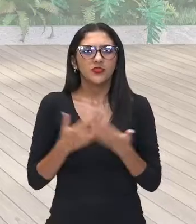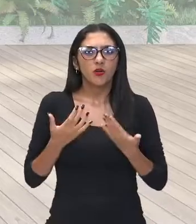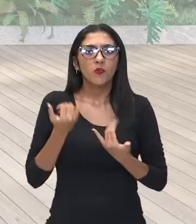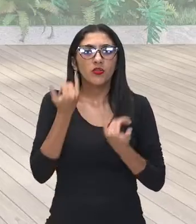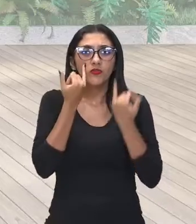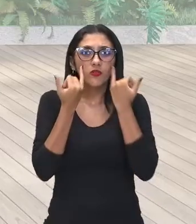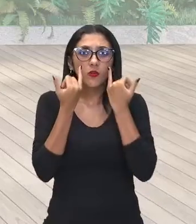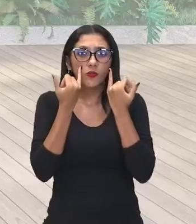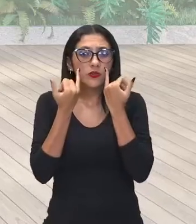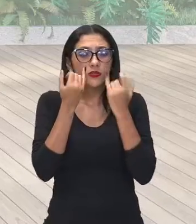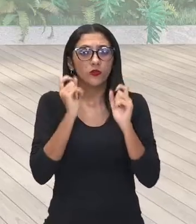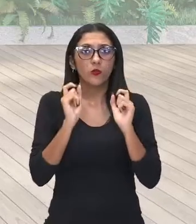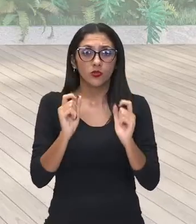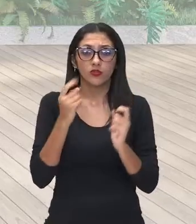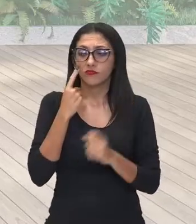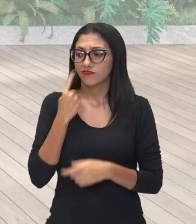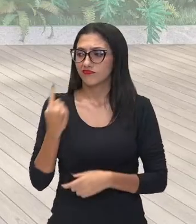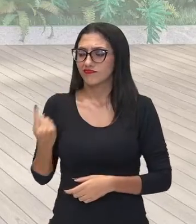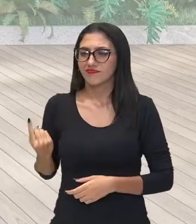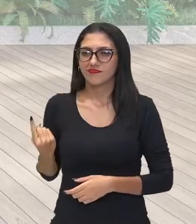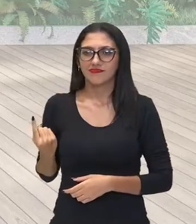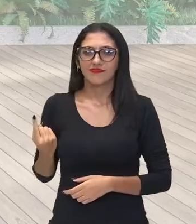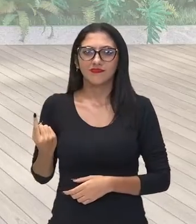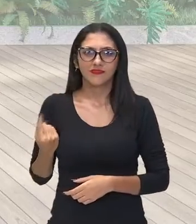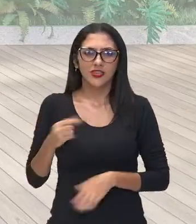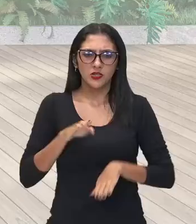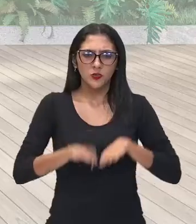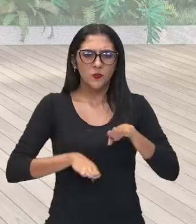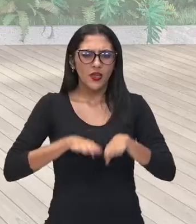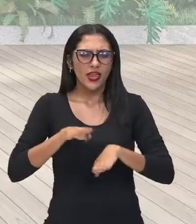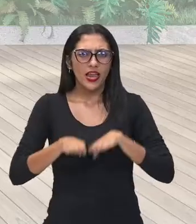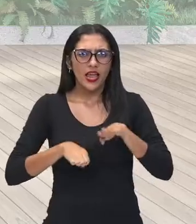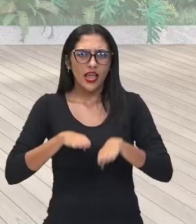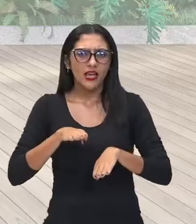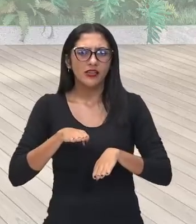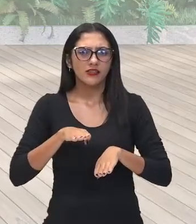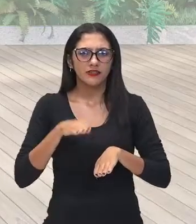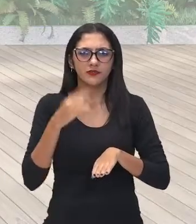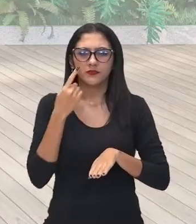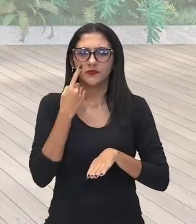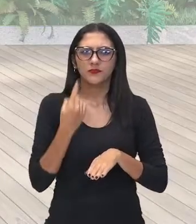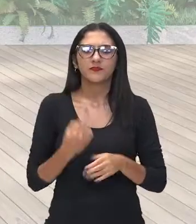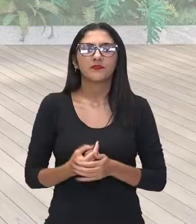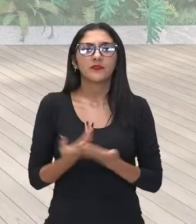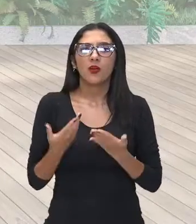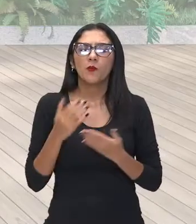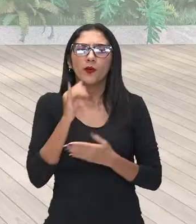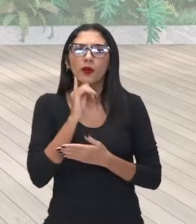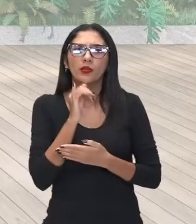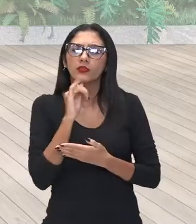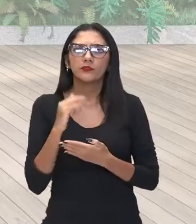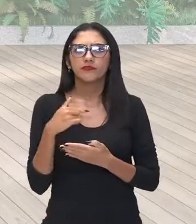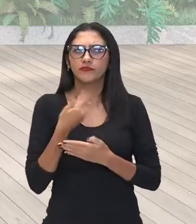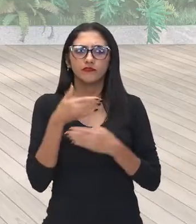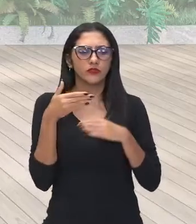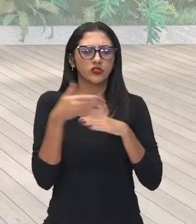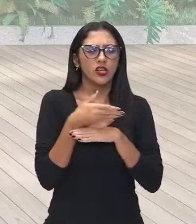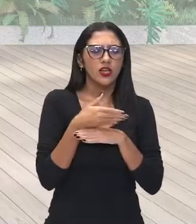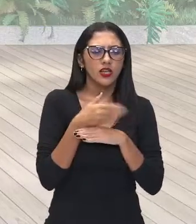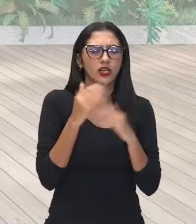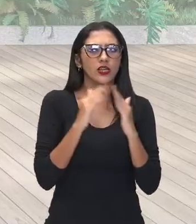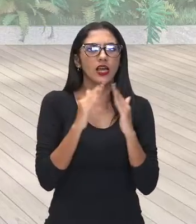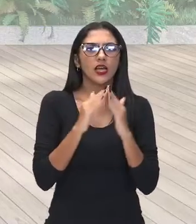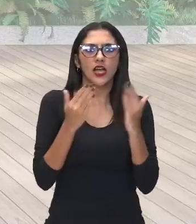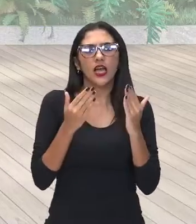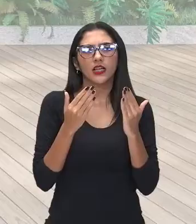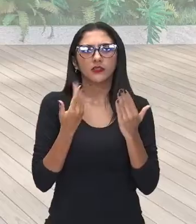essas pegadas, né? Então, quando eu chego na minha casa e verifico que tem